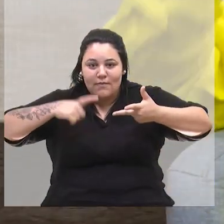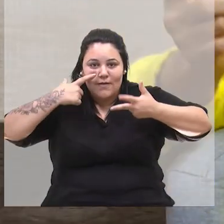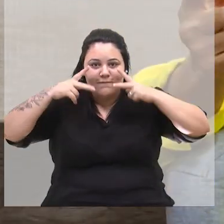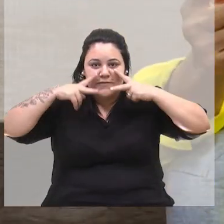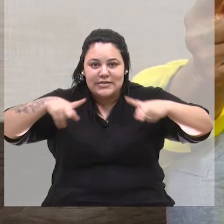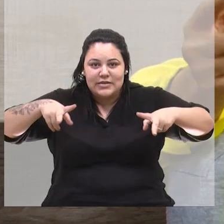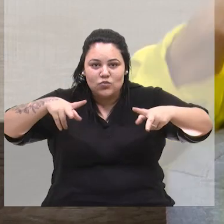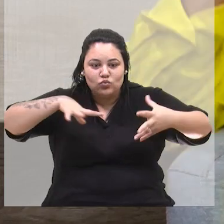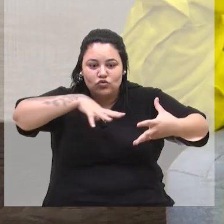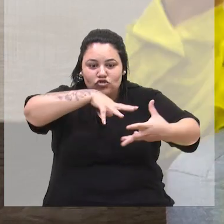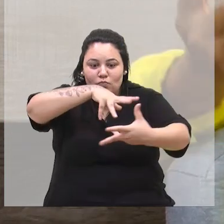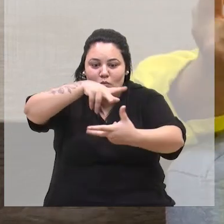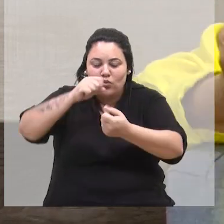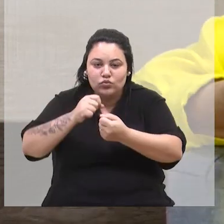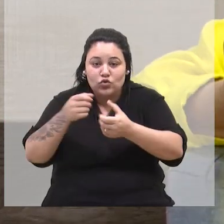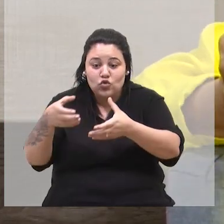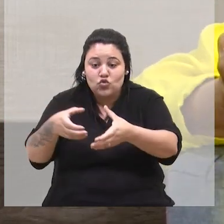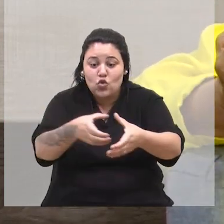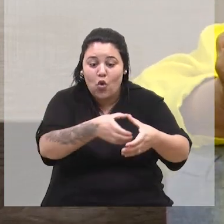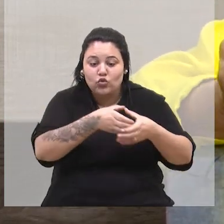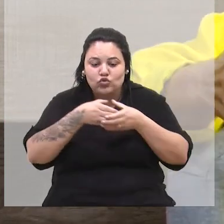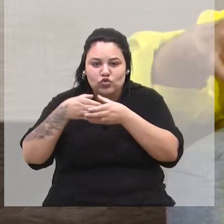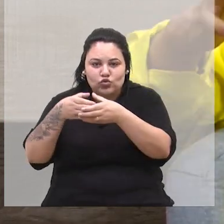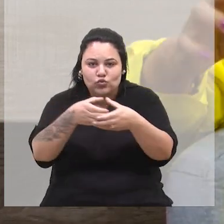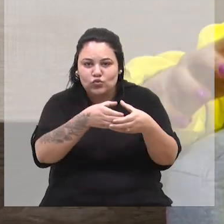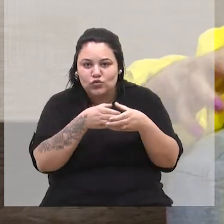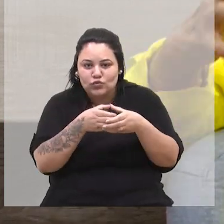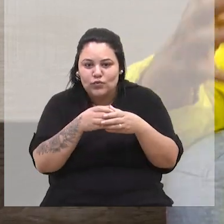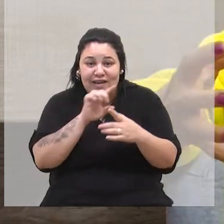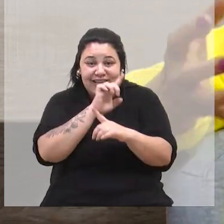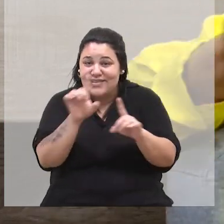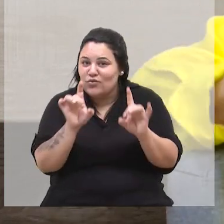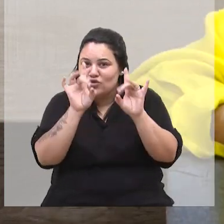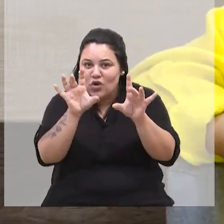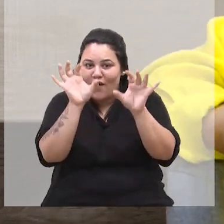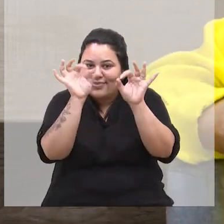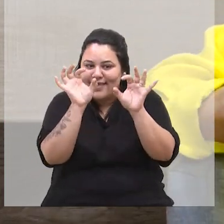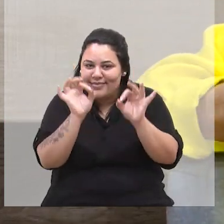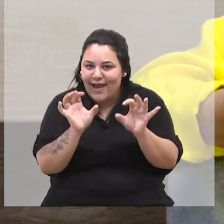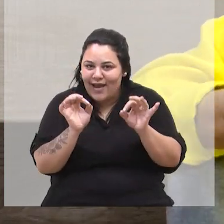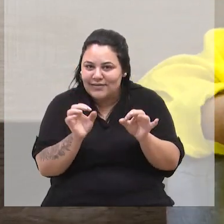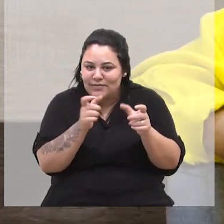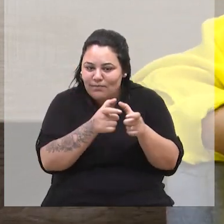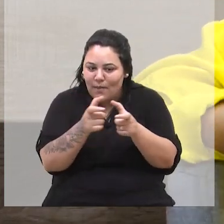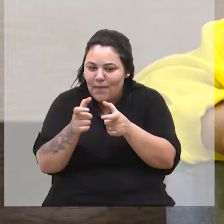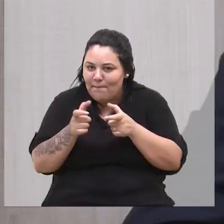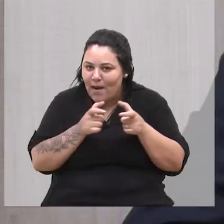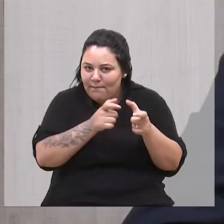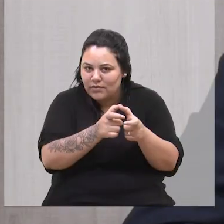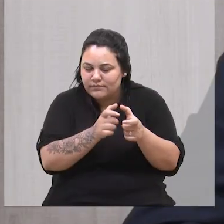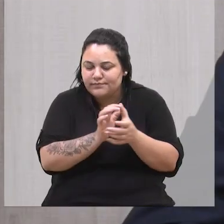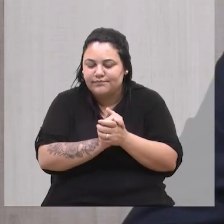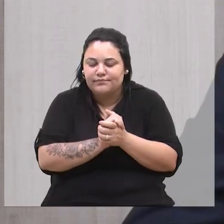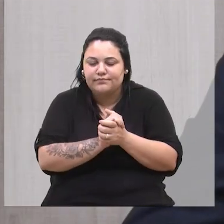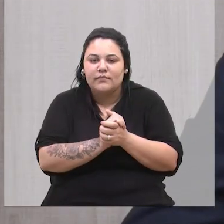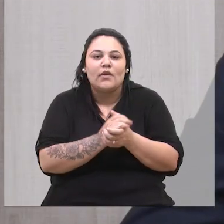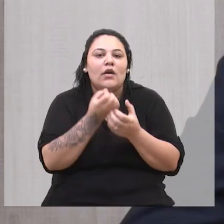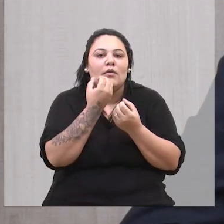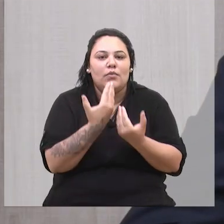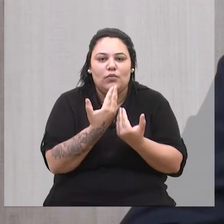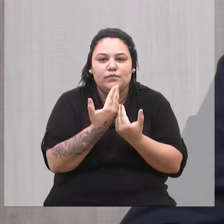de mundo com o conjunto dos problemas do mundo e não as questões apenas que circulam nas pequenas bolhas. Bem, professora, vou tomar